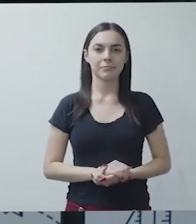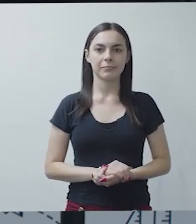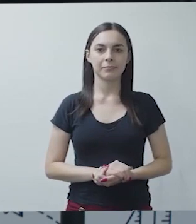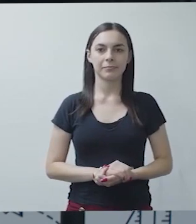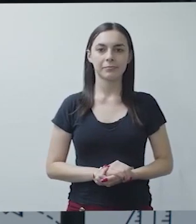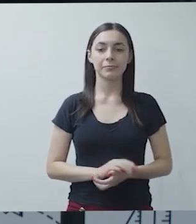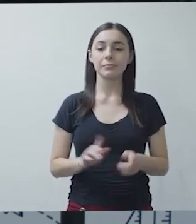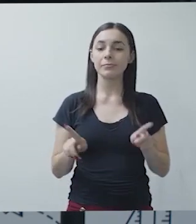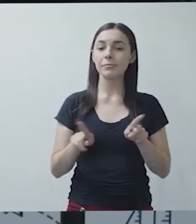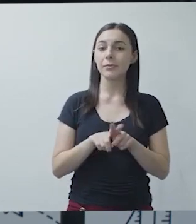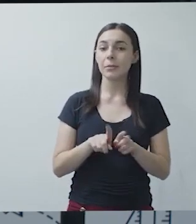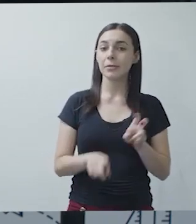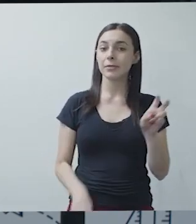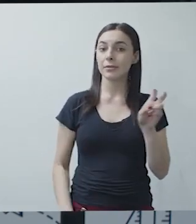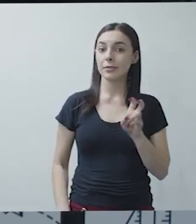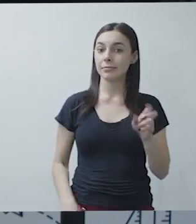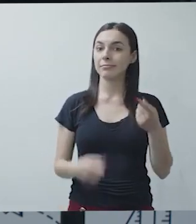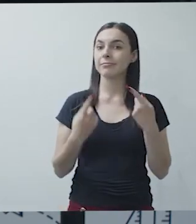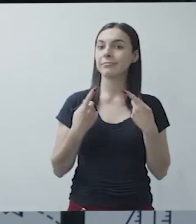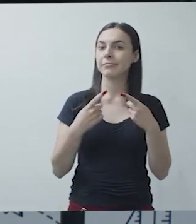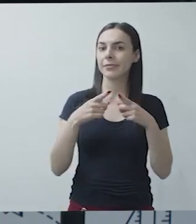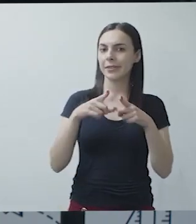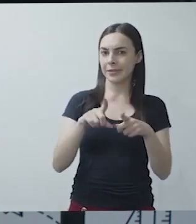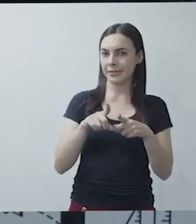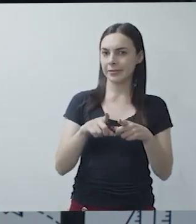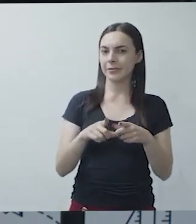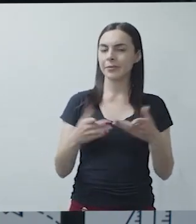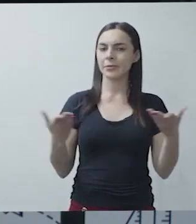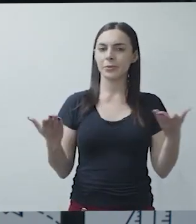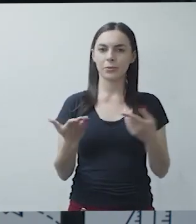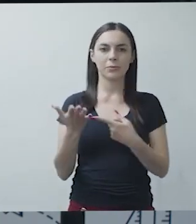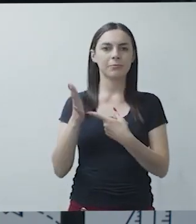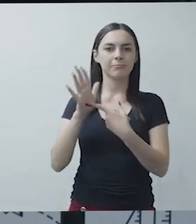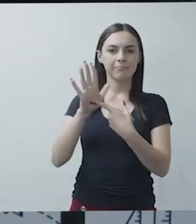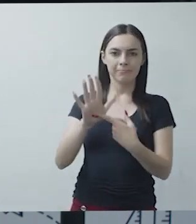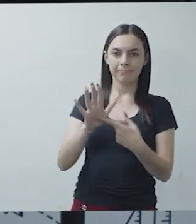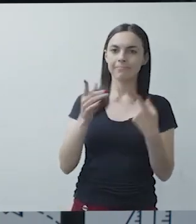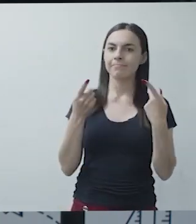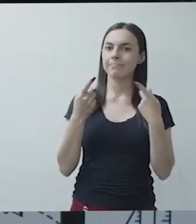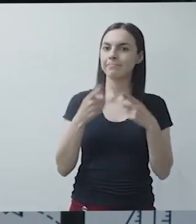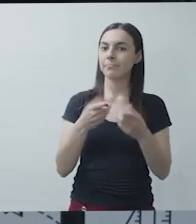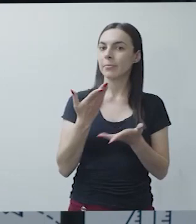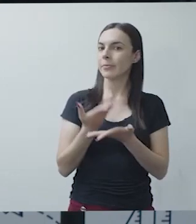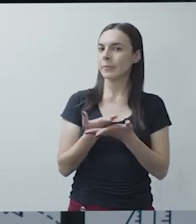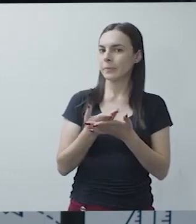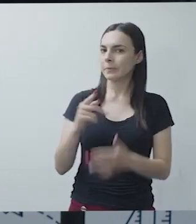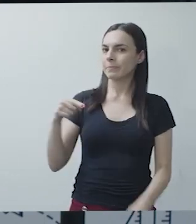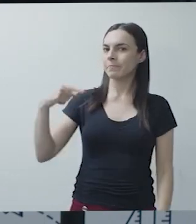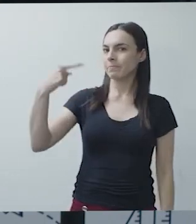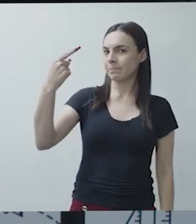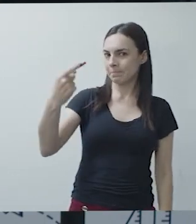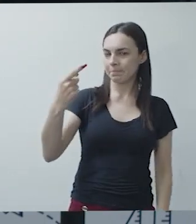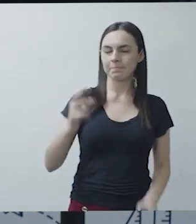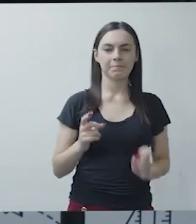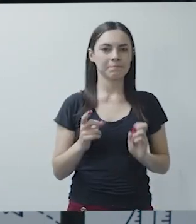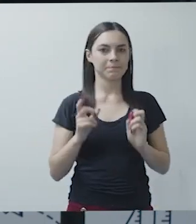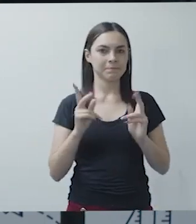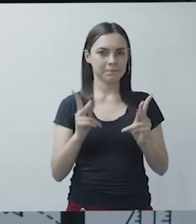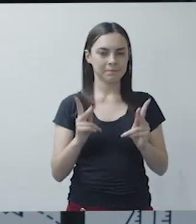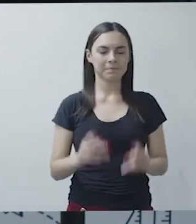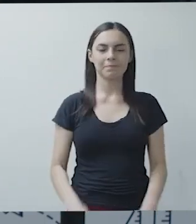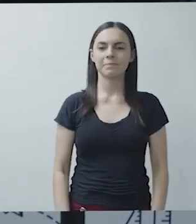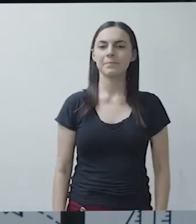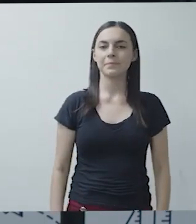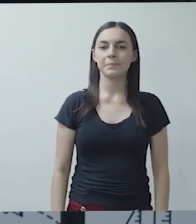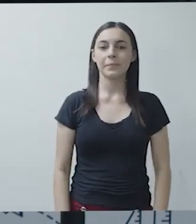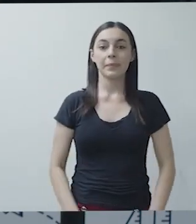também cumprimos um desafio, né? Que eu deixei para vocês o desafio para a nossa próxima aula, tá? Muito